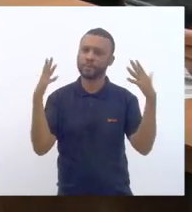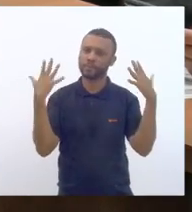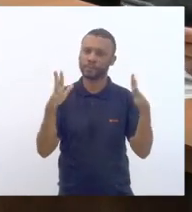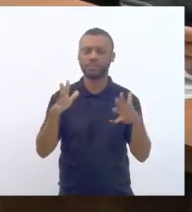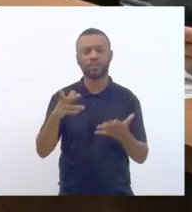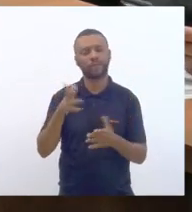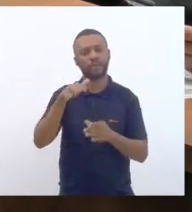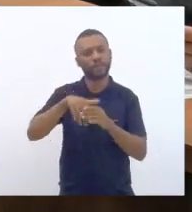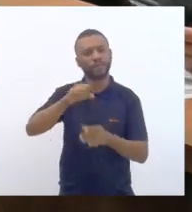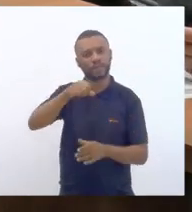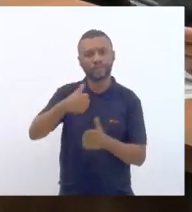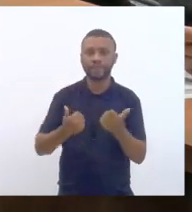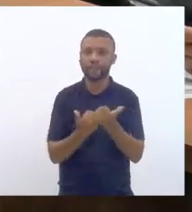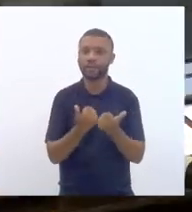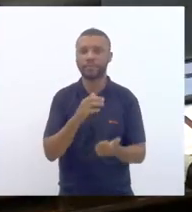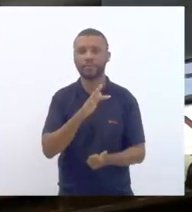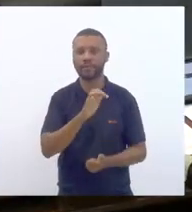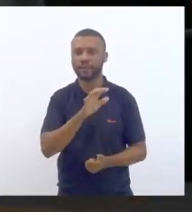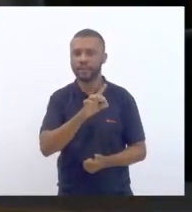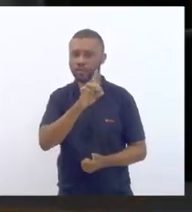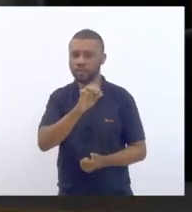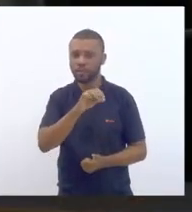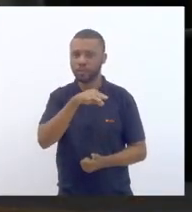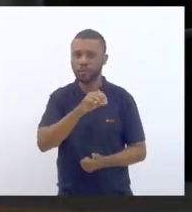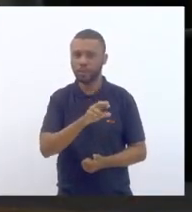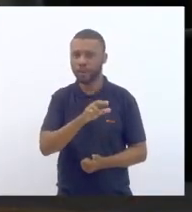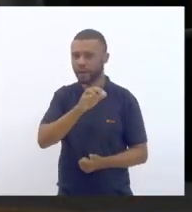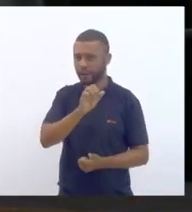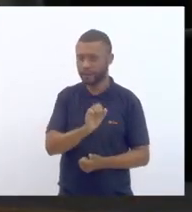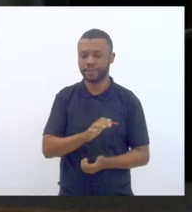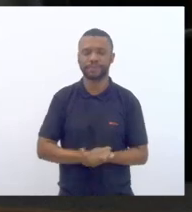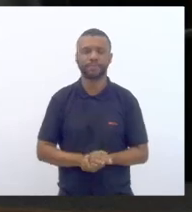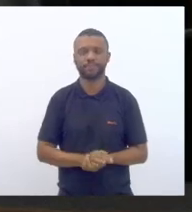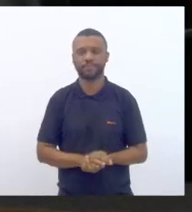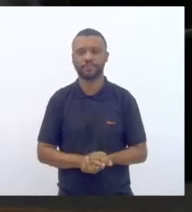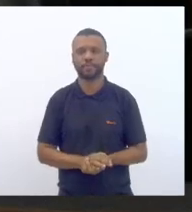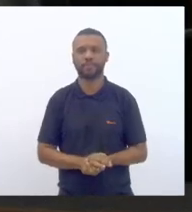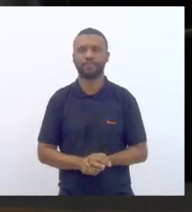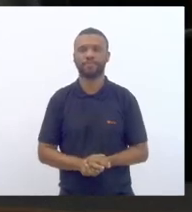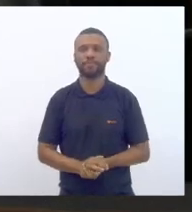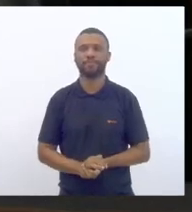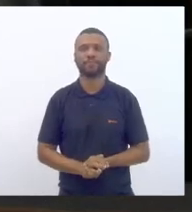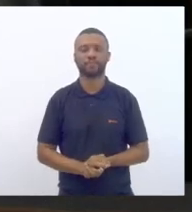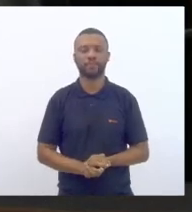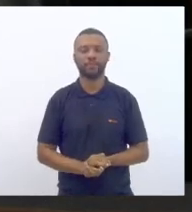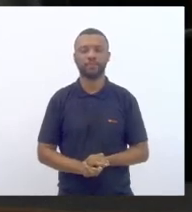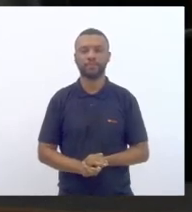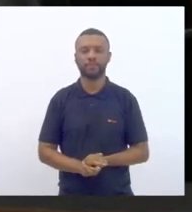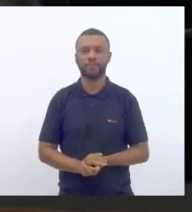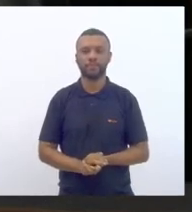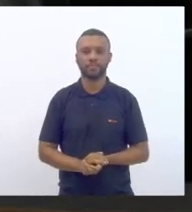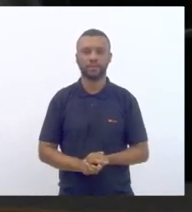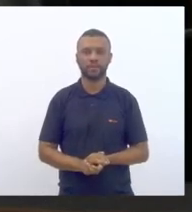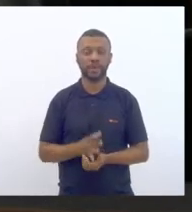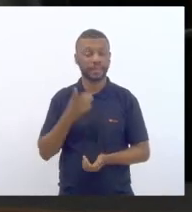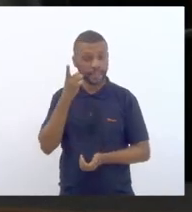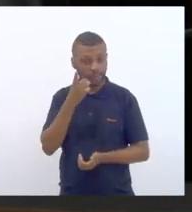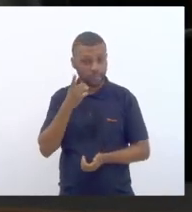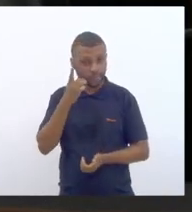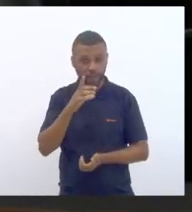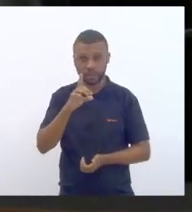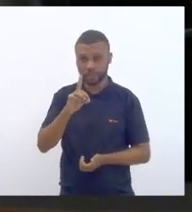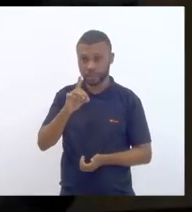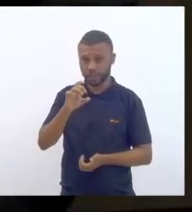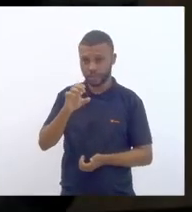favorável para o Fernando Moraes. Dionísio Lins vota sim, 13. Doutor Deodalto. Deputado doutor